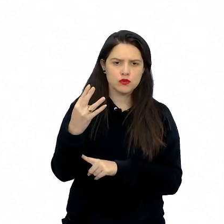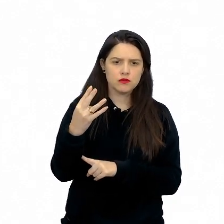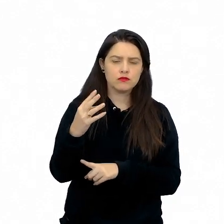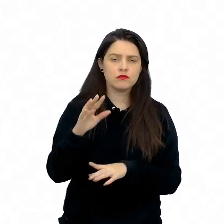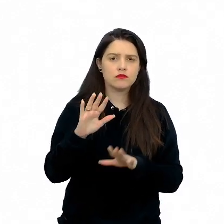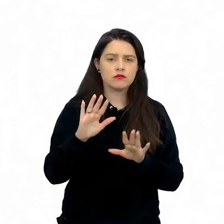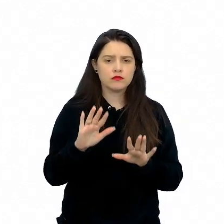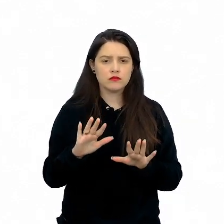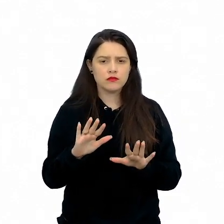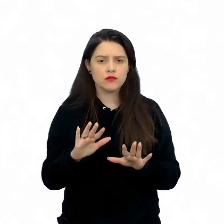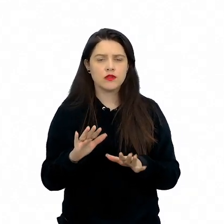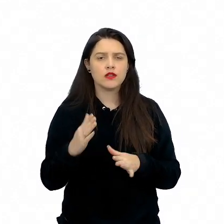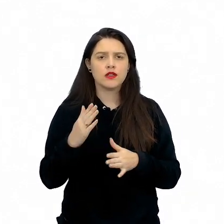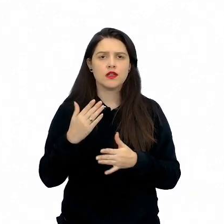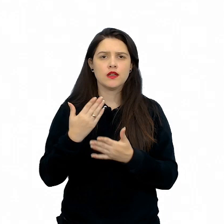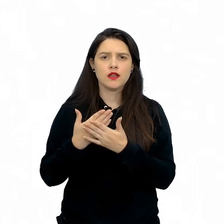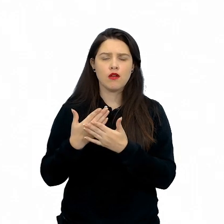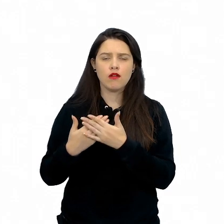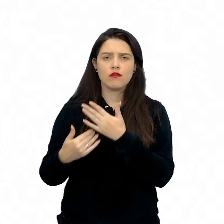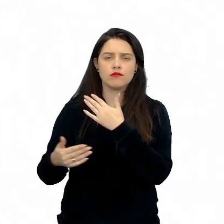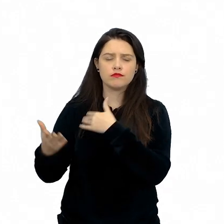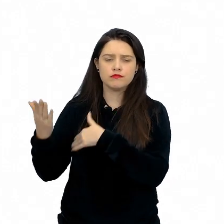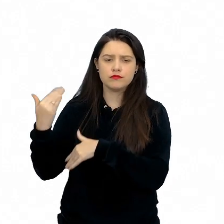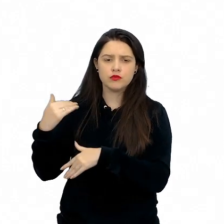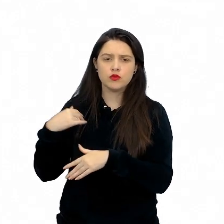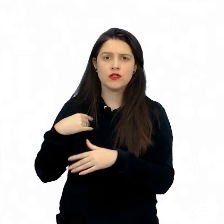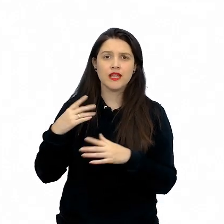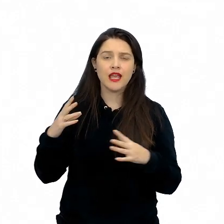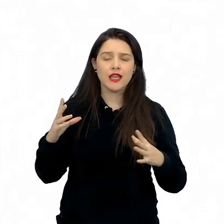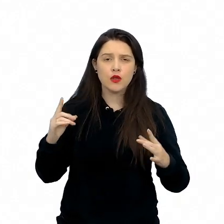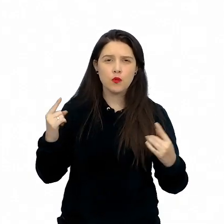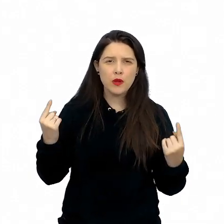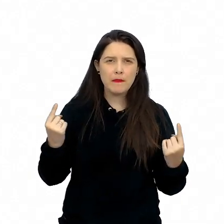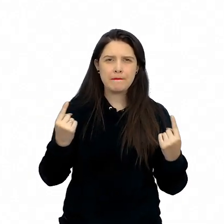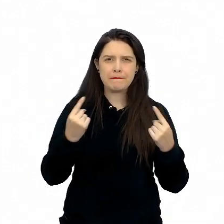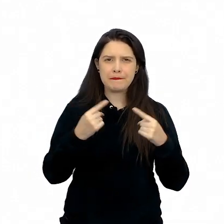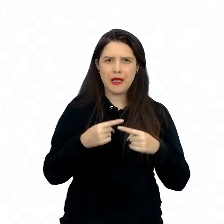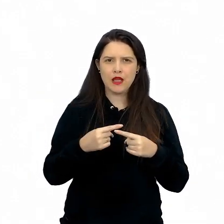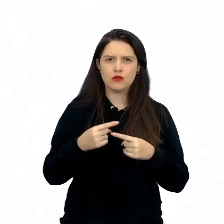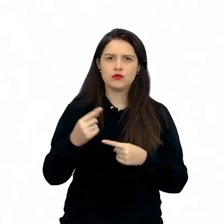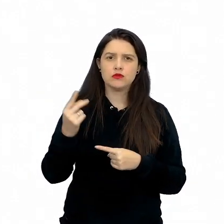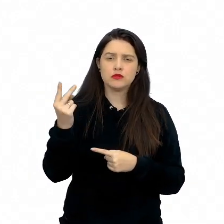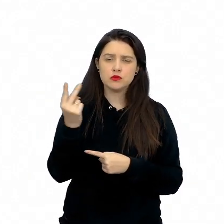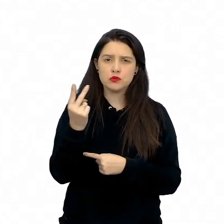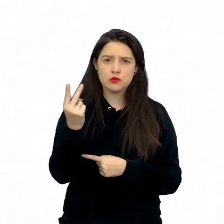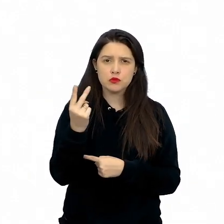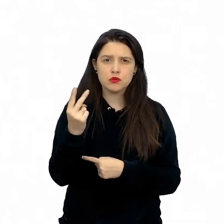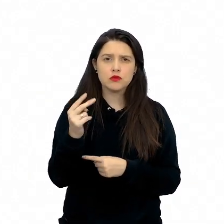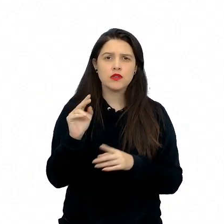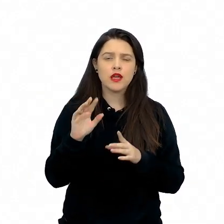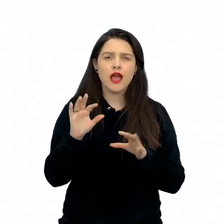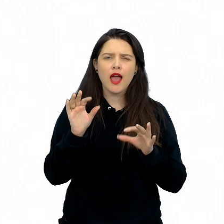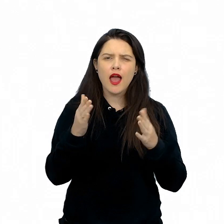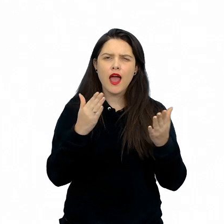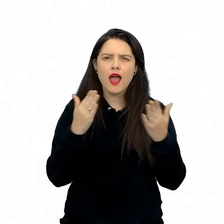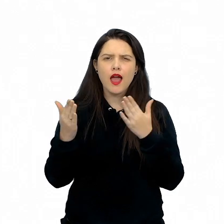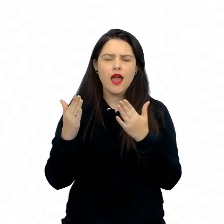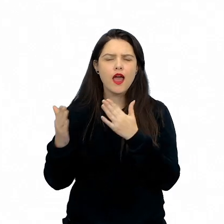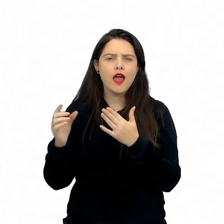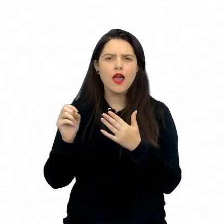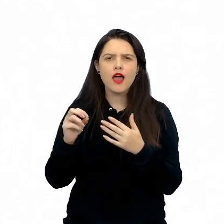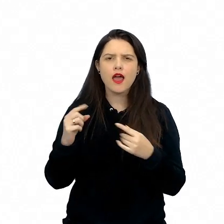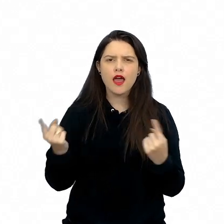A incógnita, mais uma vez, está do lado, no segundo membro, e a raiz, aí o resultado é